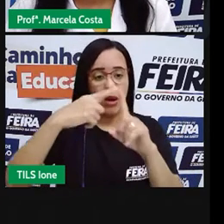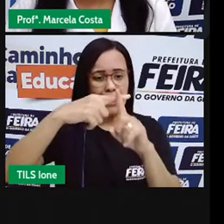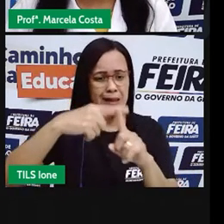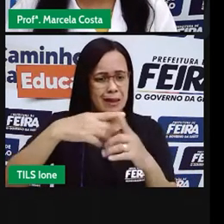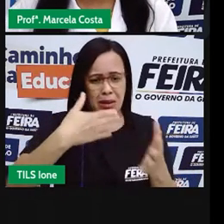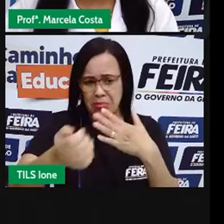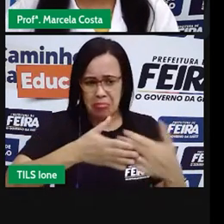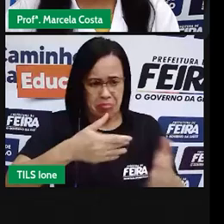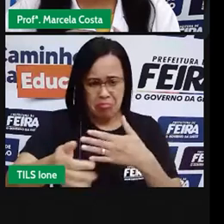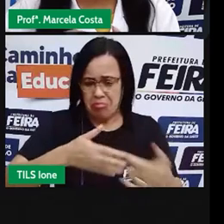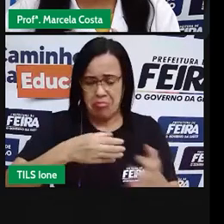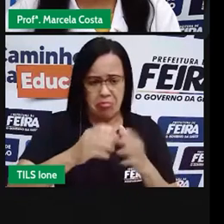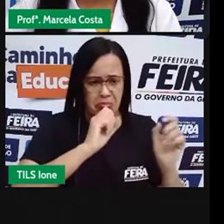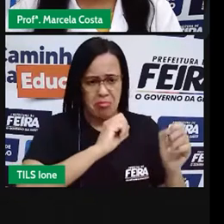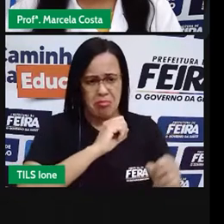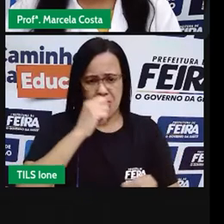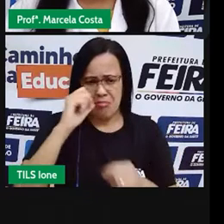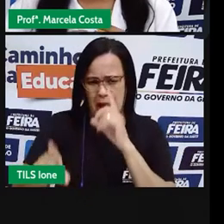for